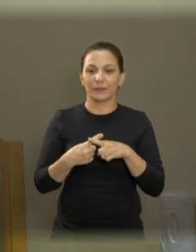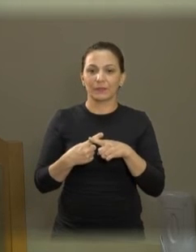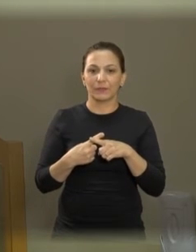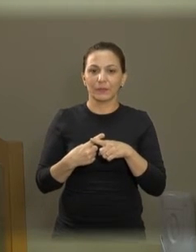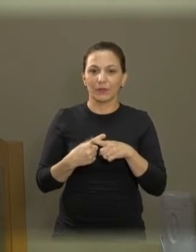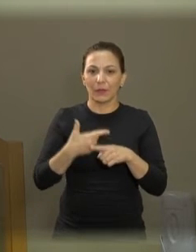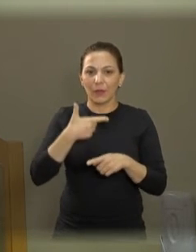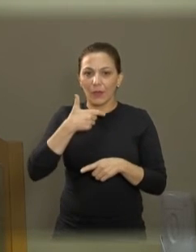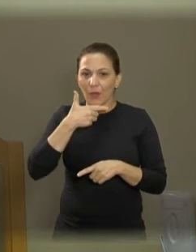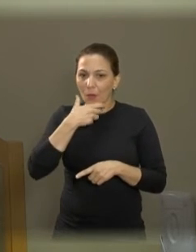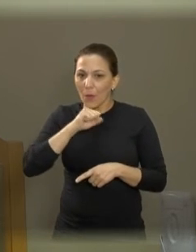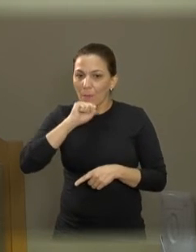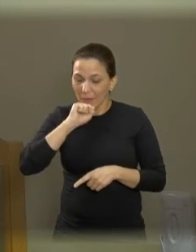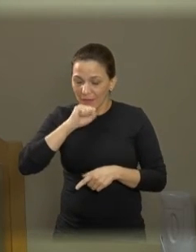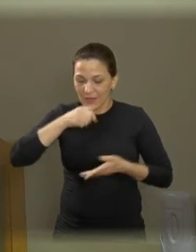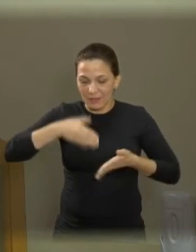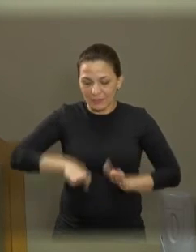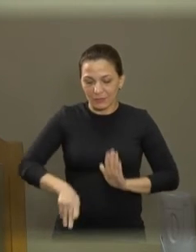Porque meu pai é nascido aqui.